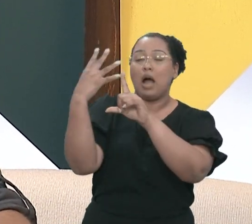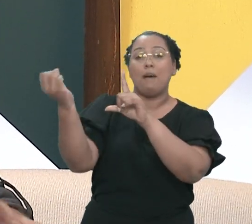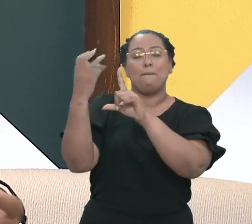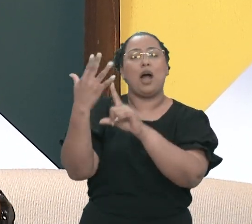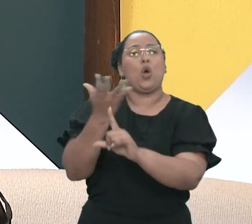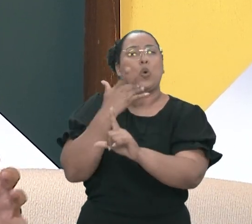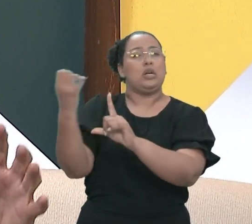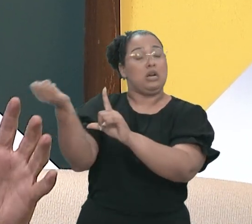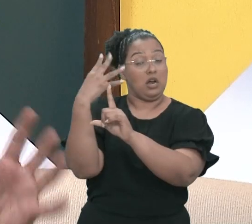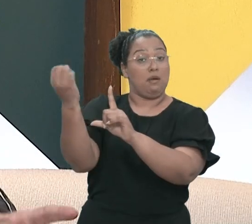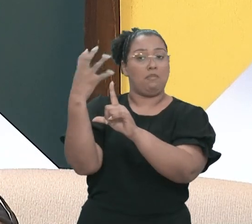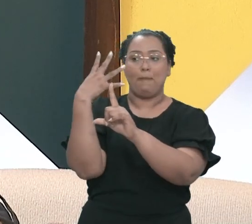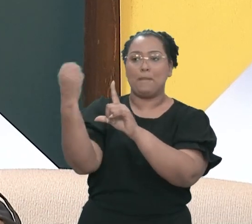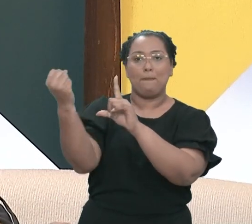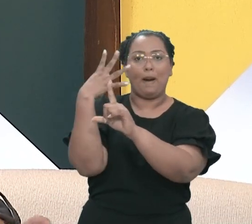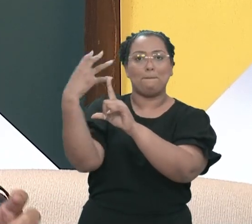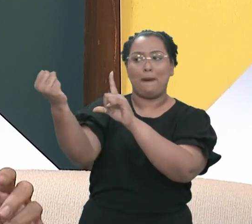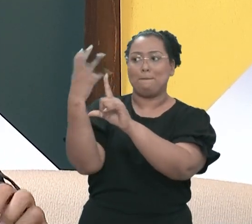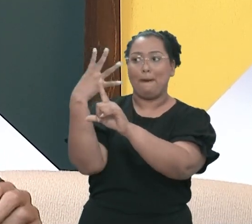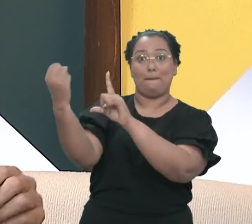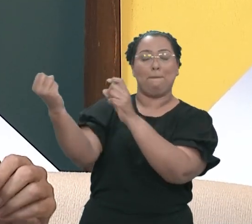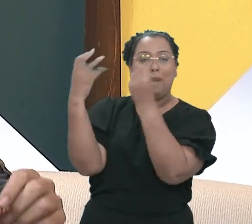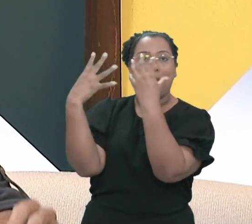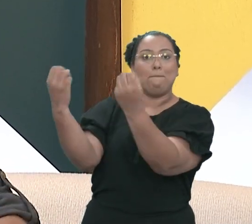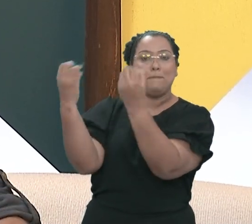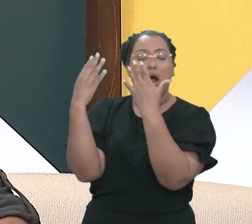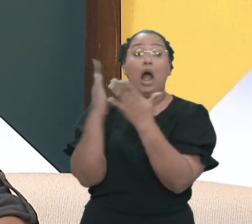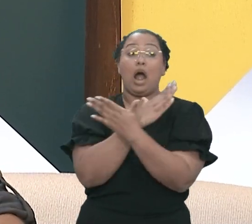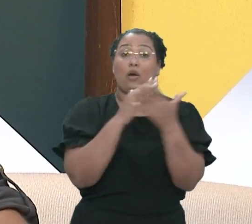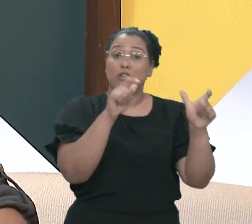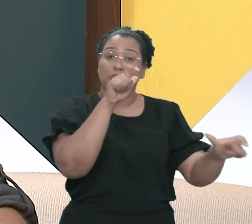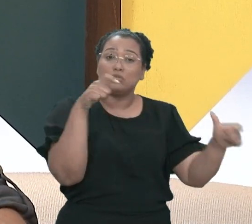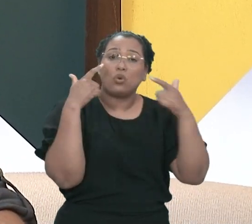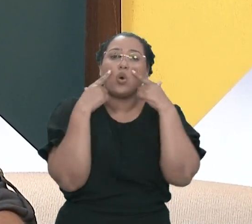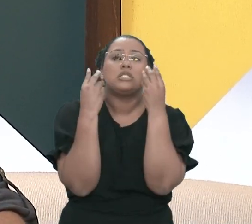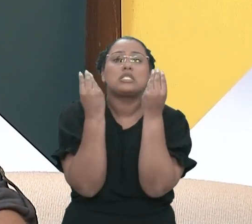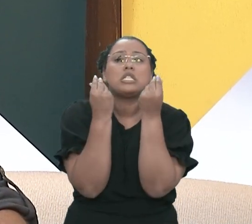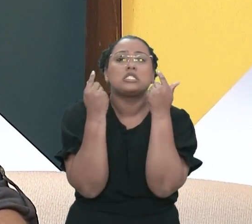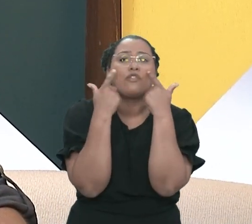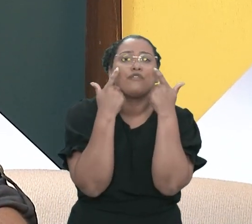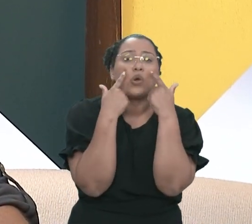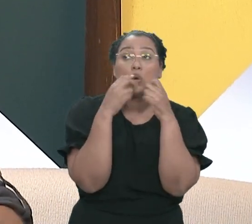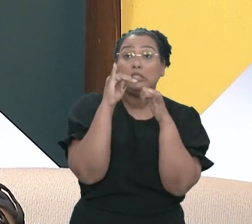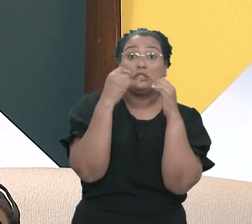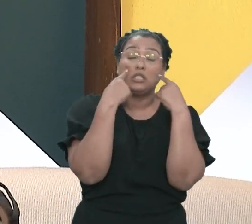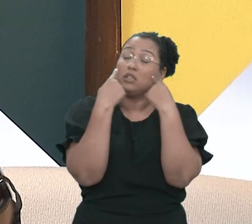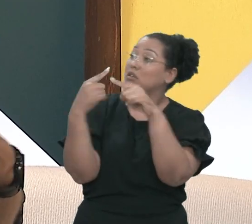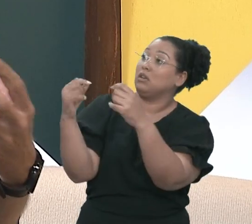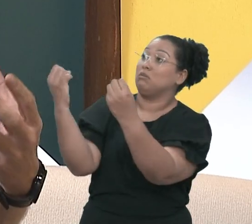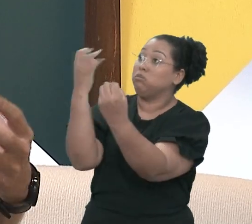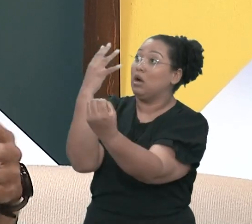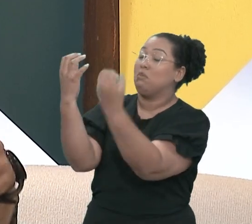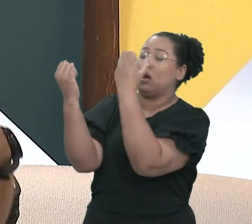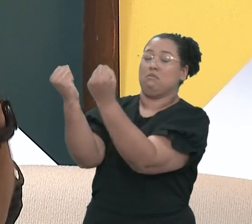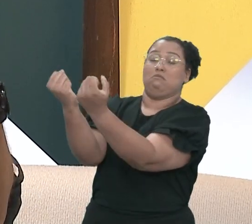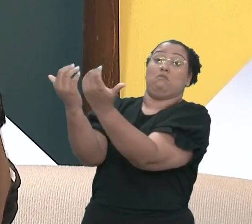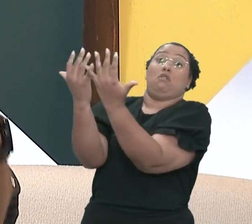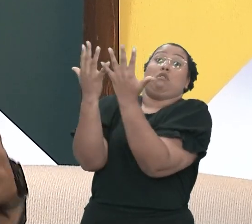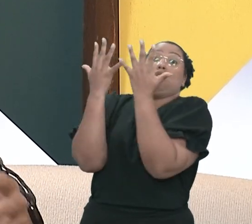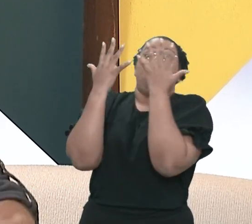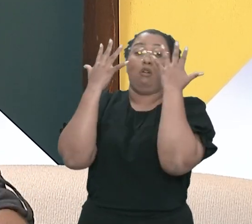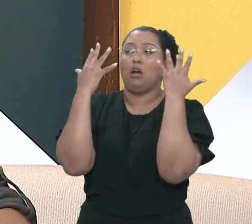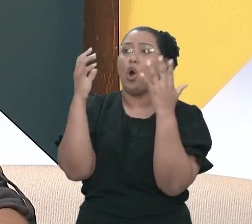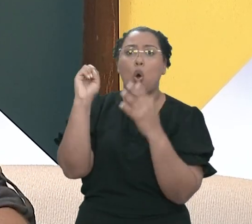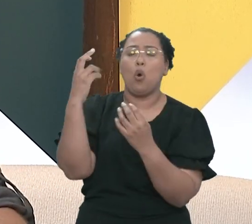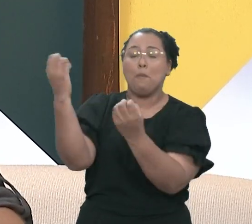Então, geralmente, tem pessoas que têm uma maior sensibilidade, quando expostos a essas luzes que brilham demais,